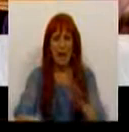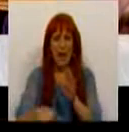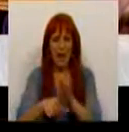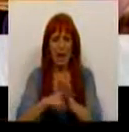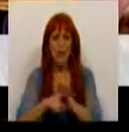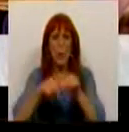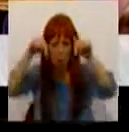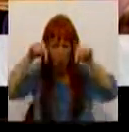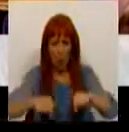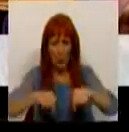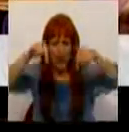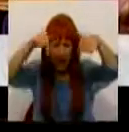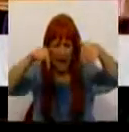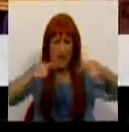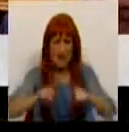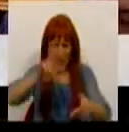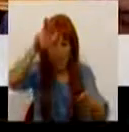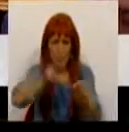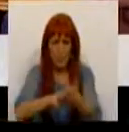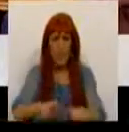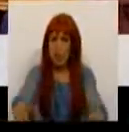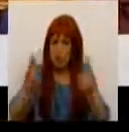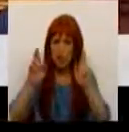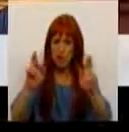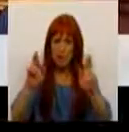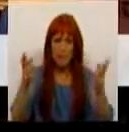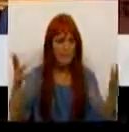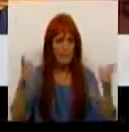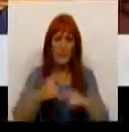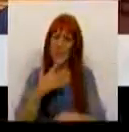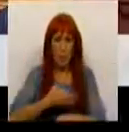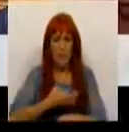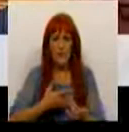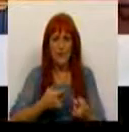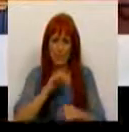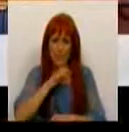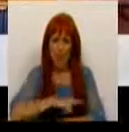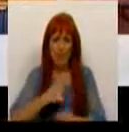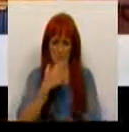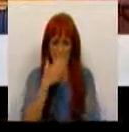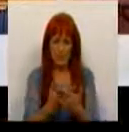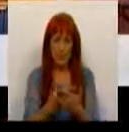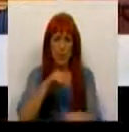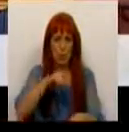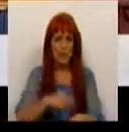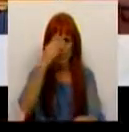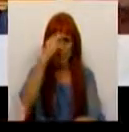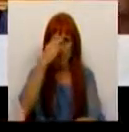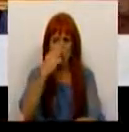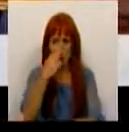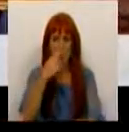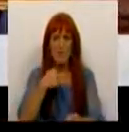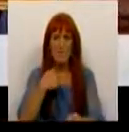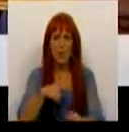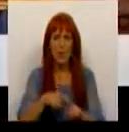lei seja hoje aqui aprovada. Espero e acredito que podemos estar perante um momento histórico